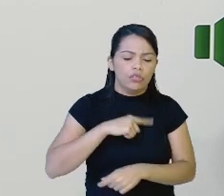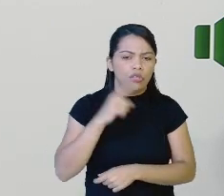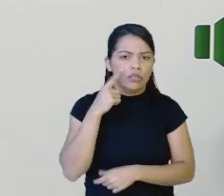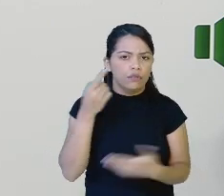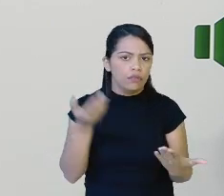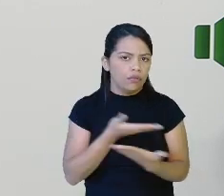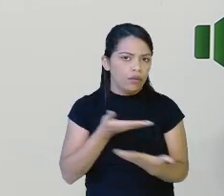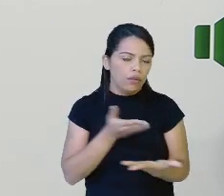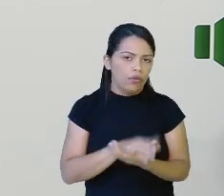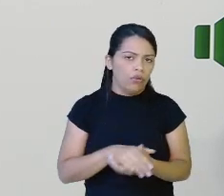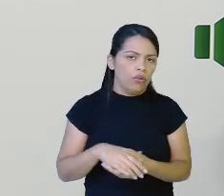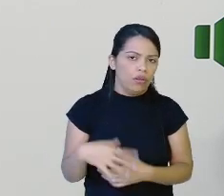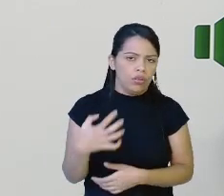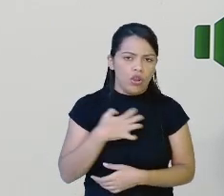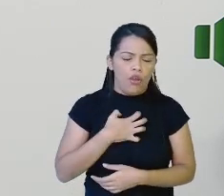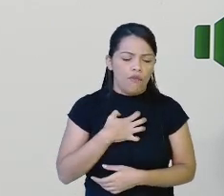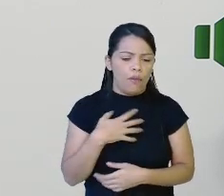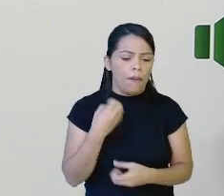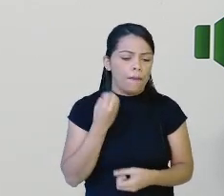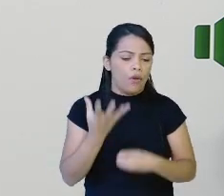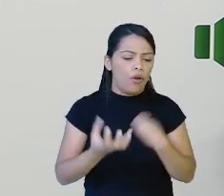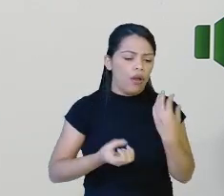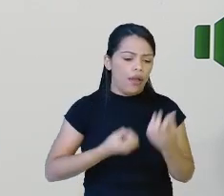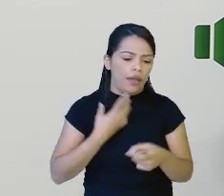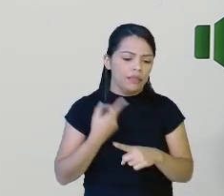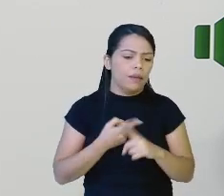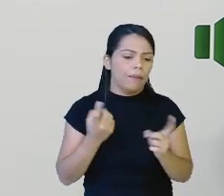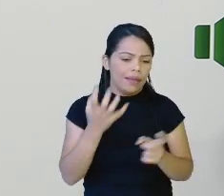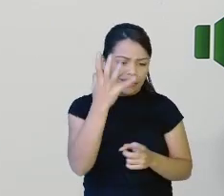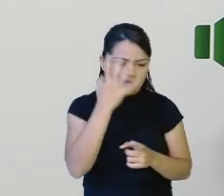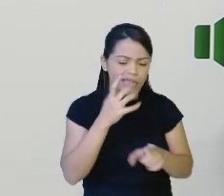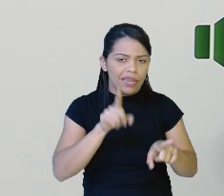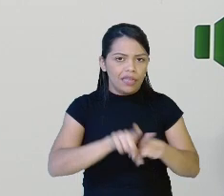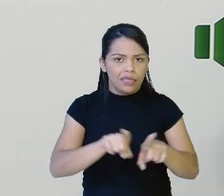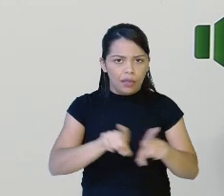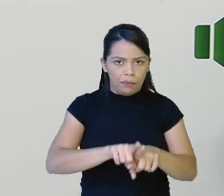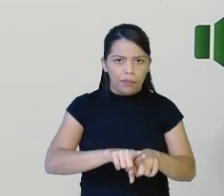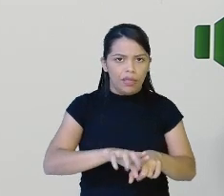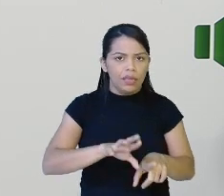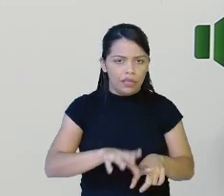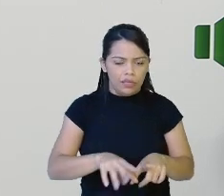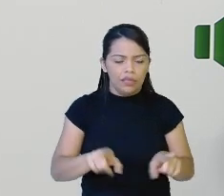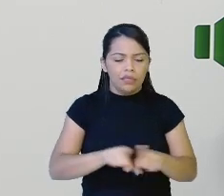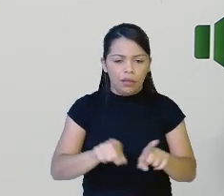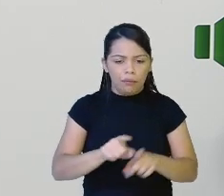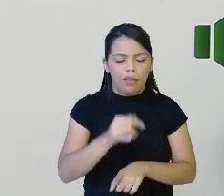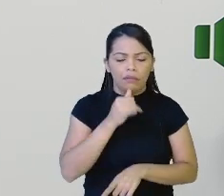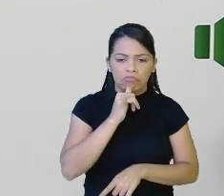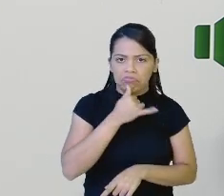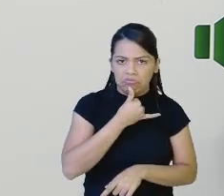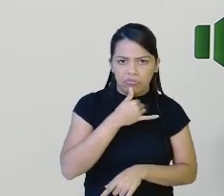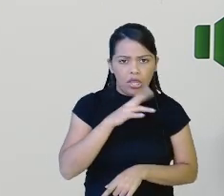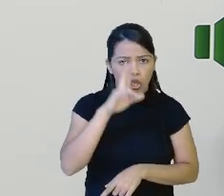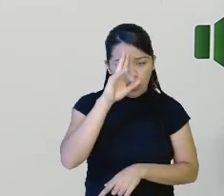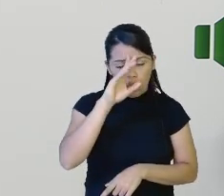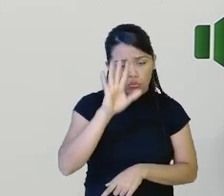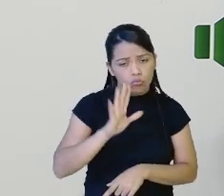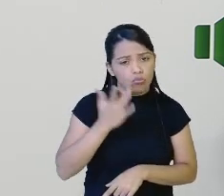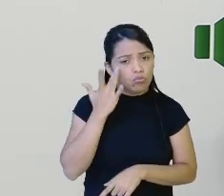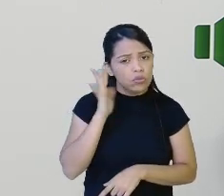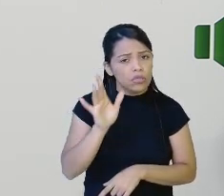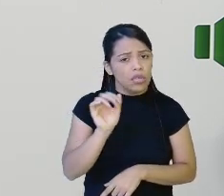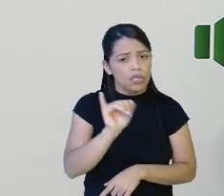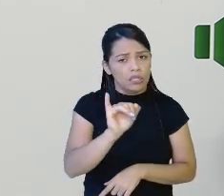ler, de uma forma poética, mas não menos séria e não menos triste. Eu não sei se você